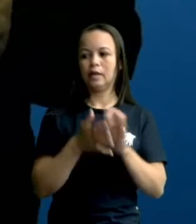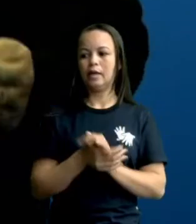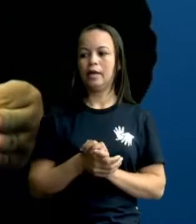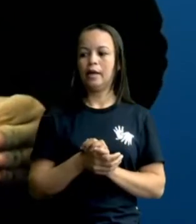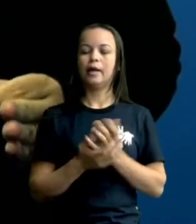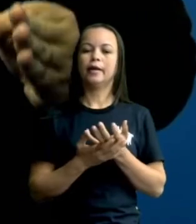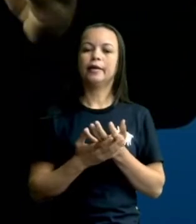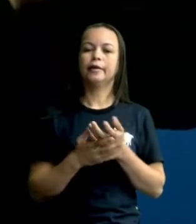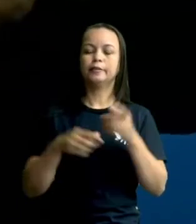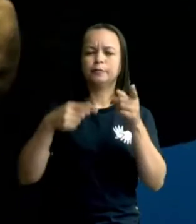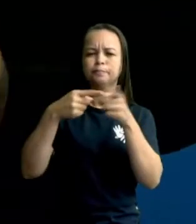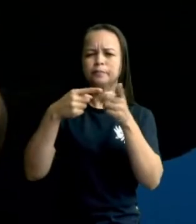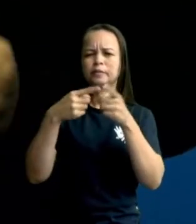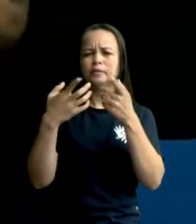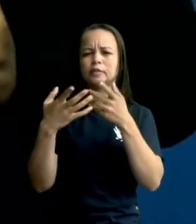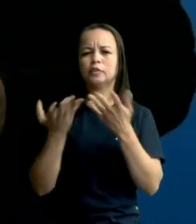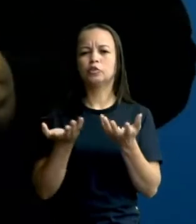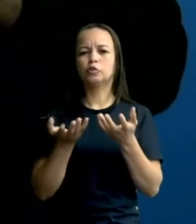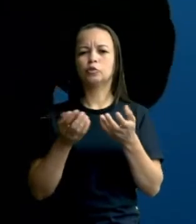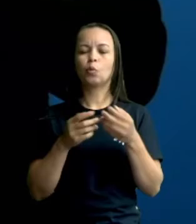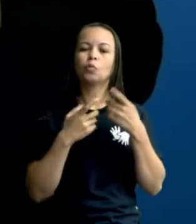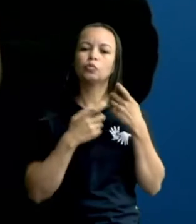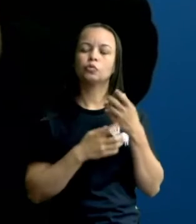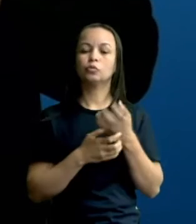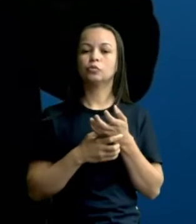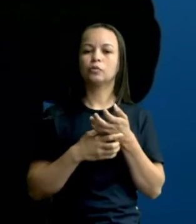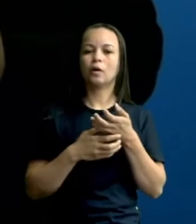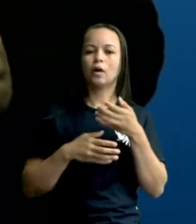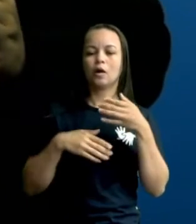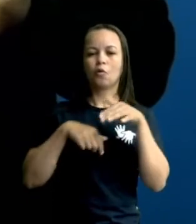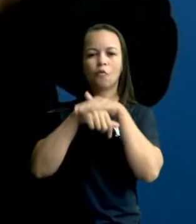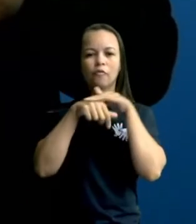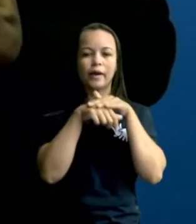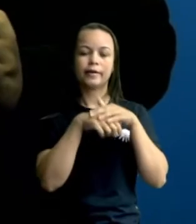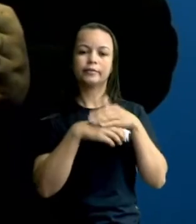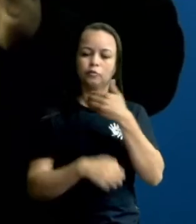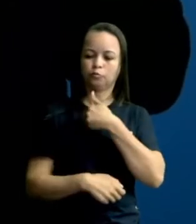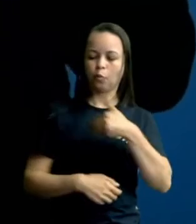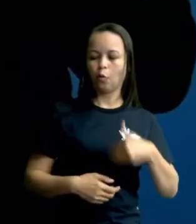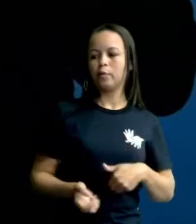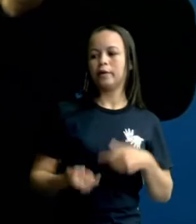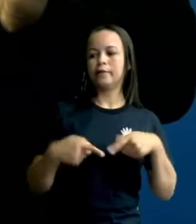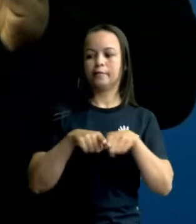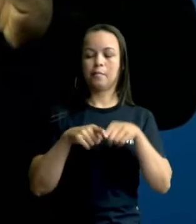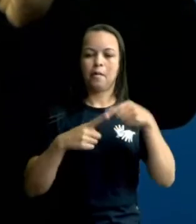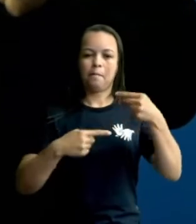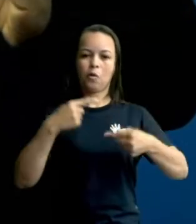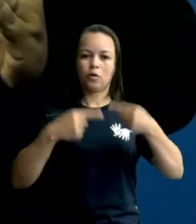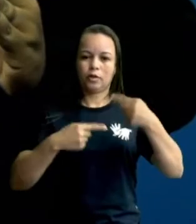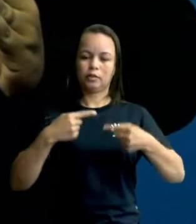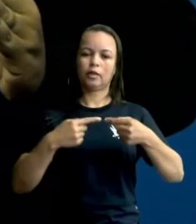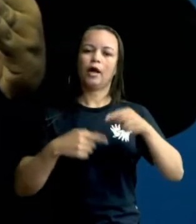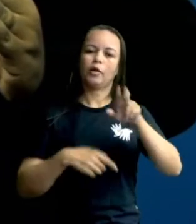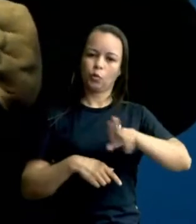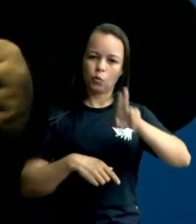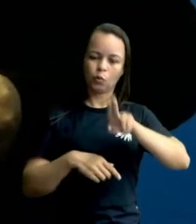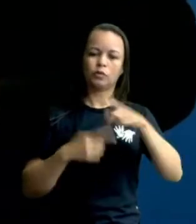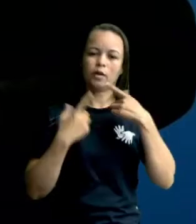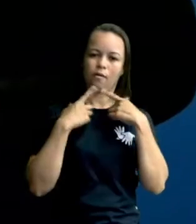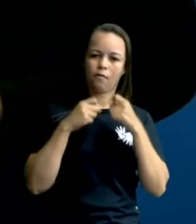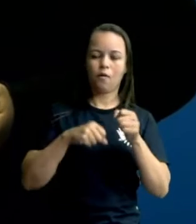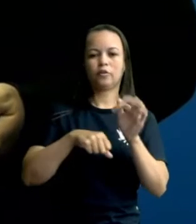discursos públicos e políticos, sempre se utiliza a linguagem formal, tá bom,